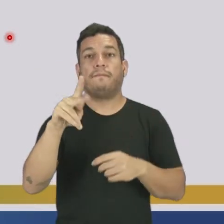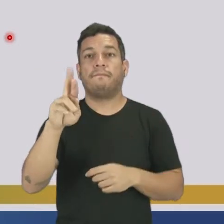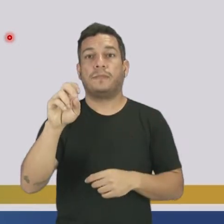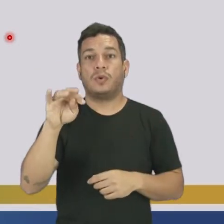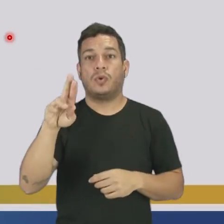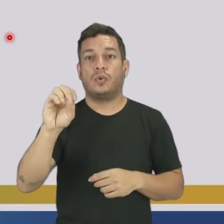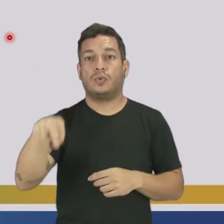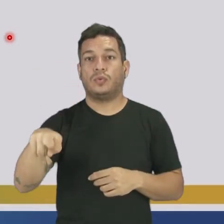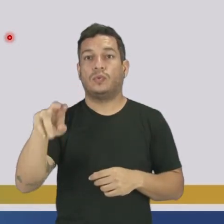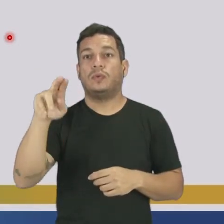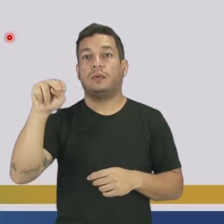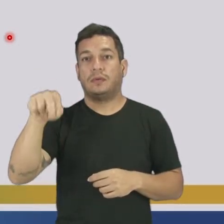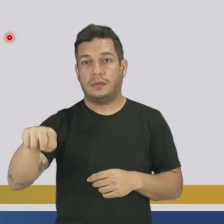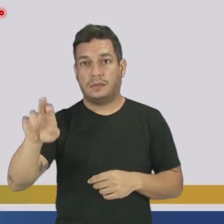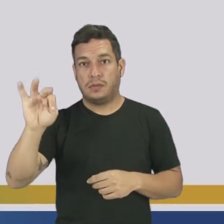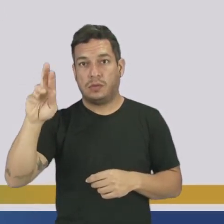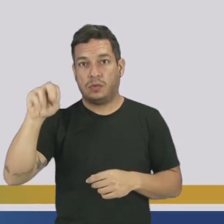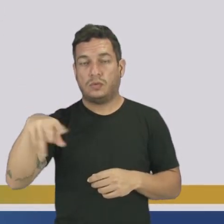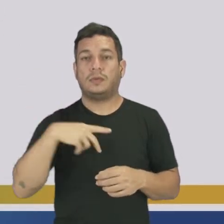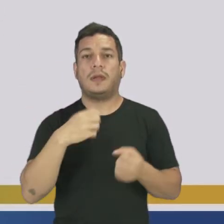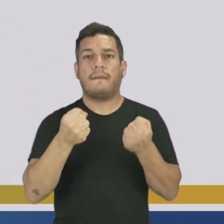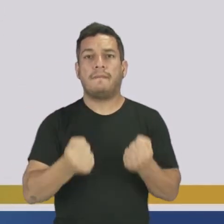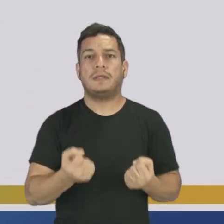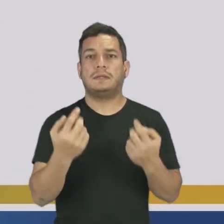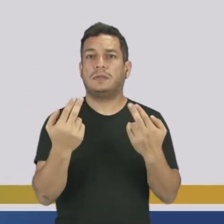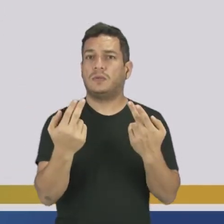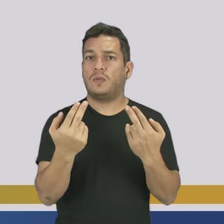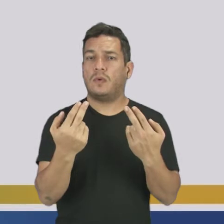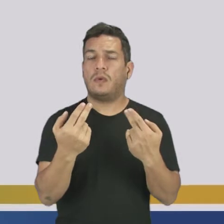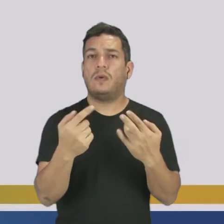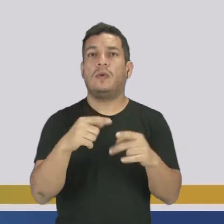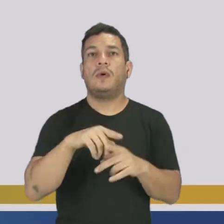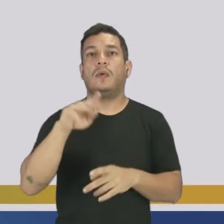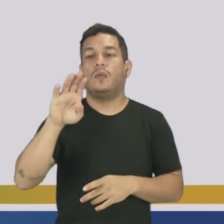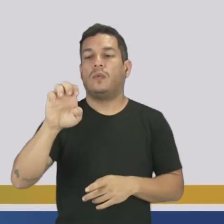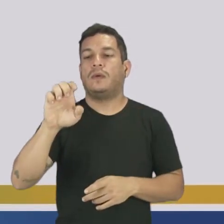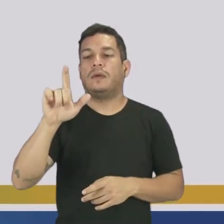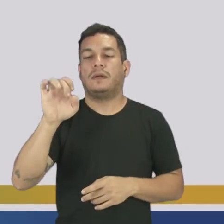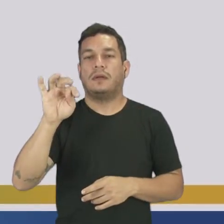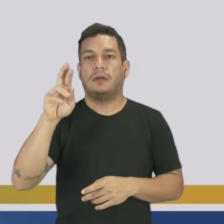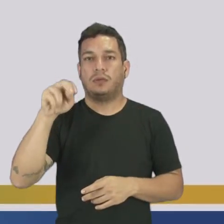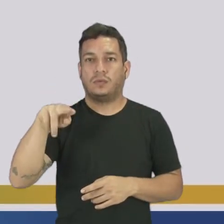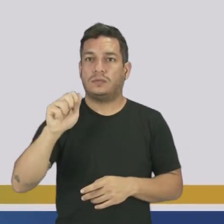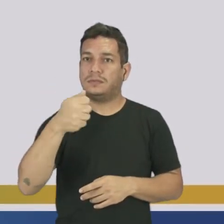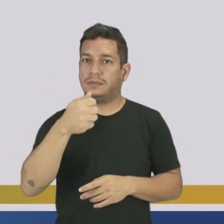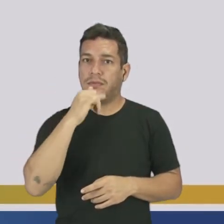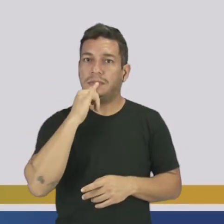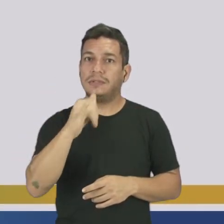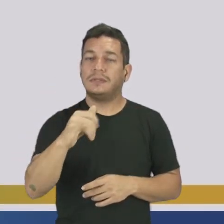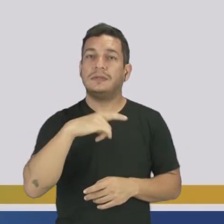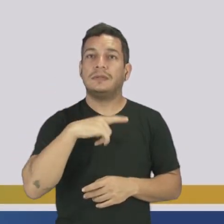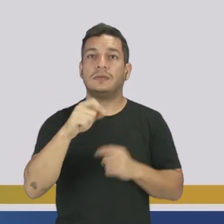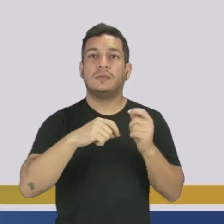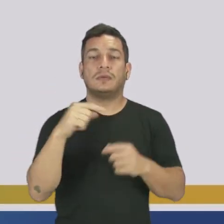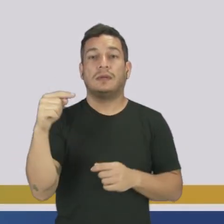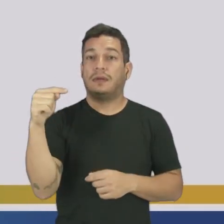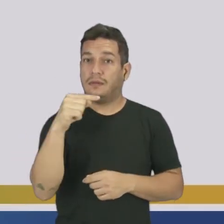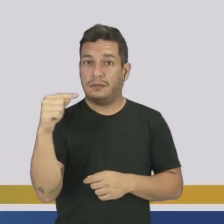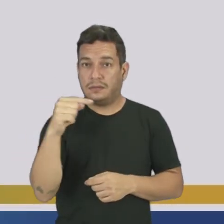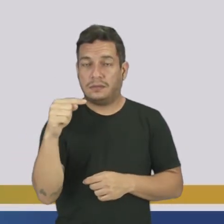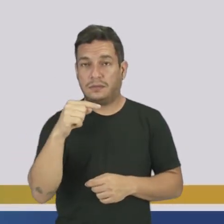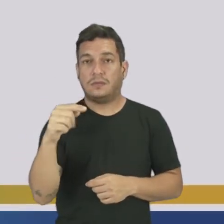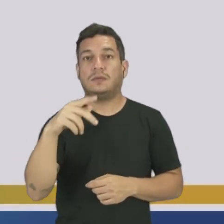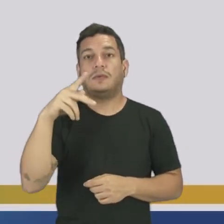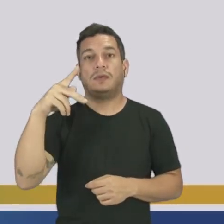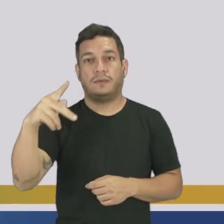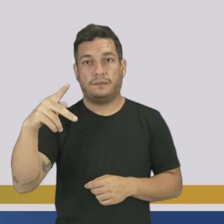nêutron, eles vão ter a mesma massa relativa. O elétron tem uma massa muito menor do que a dos prótons e o nêutron. O elétron tem carga negativa e